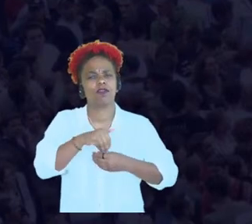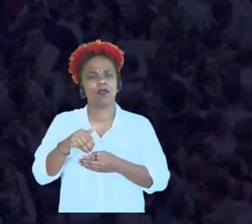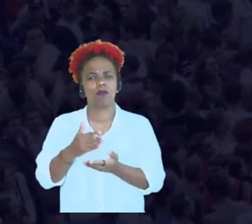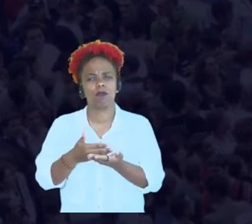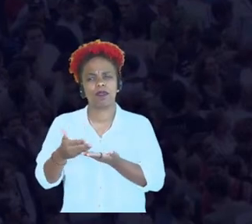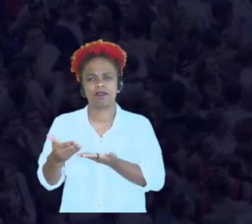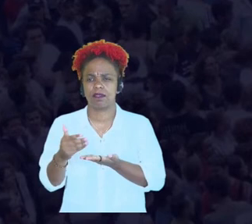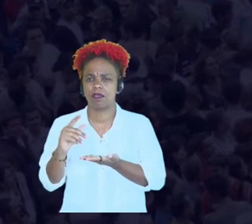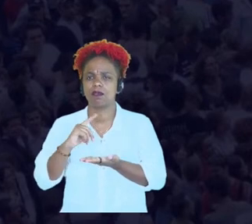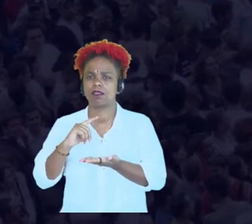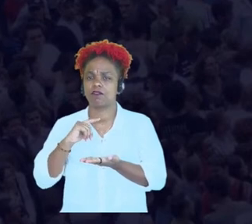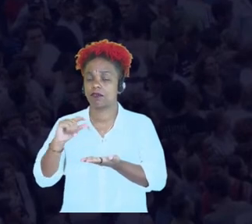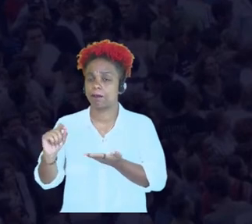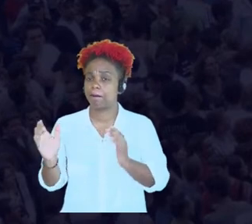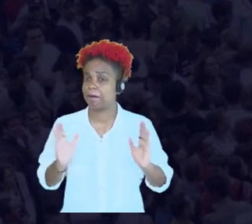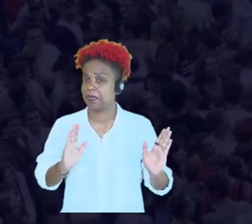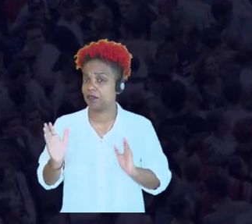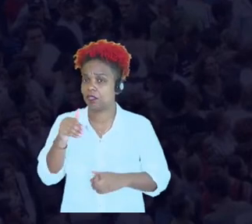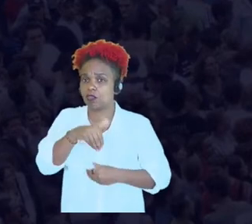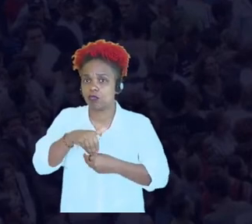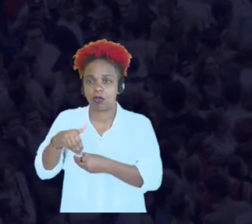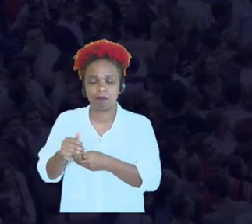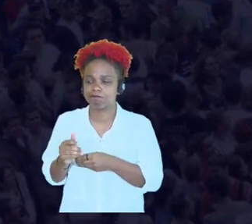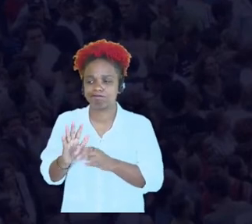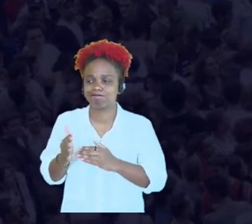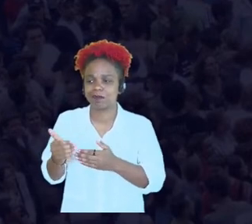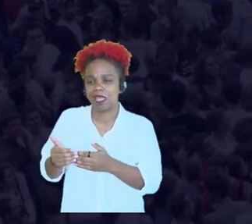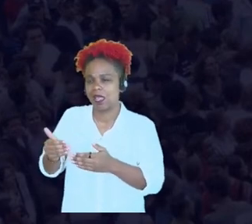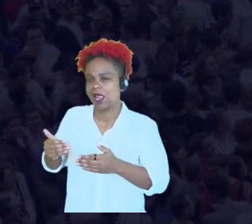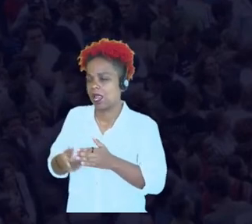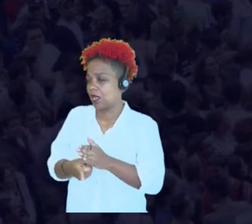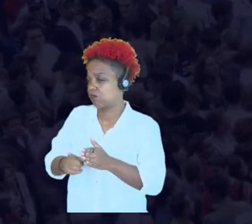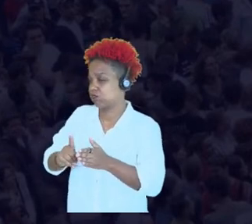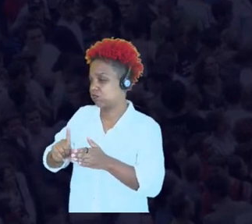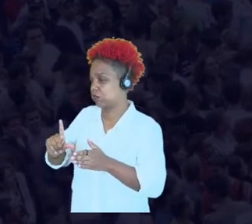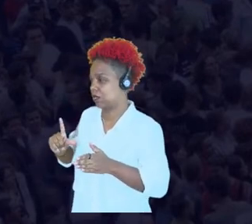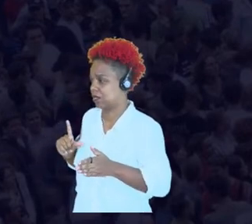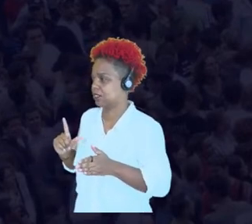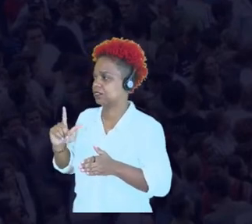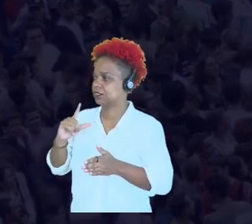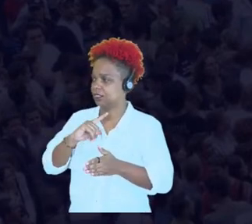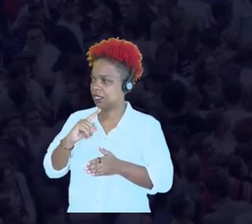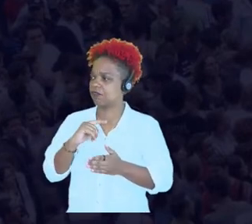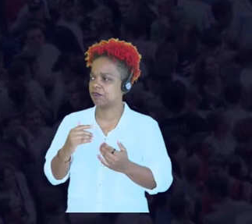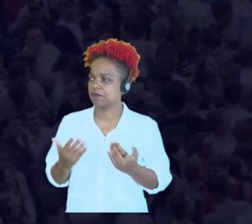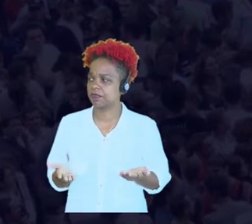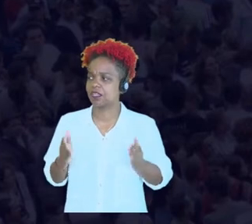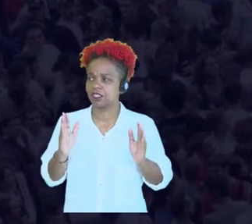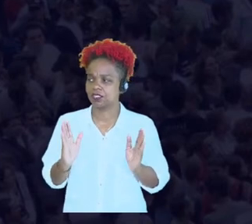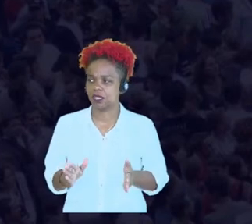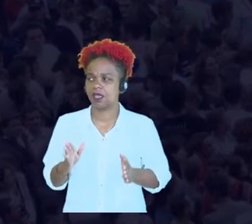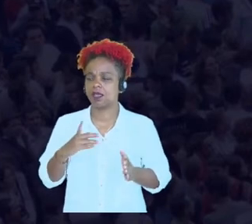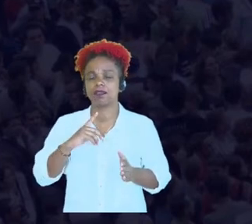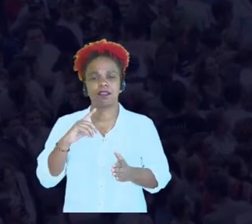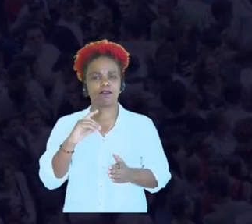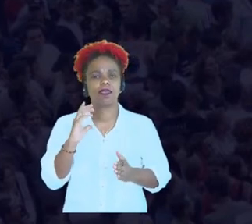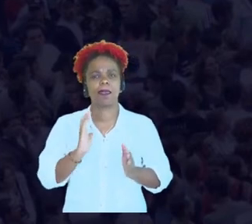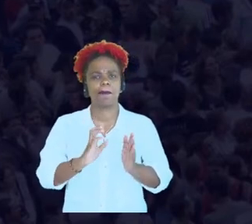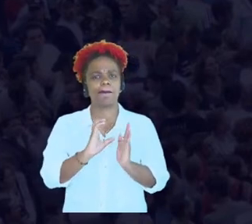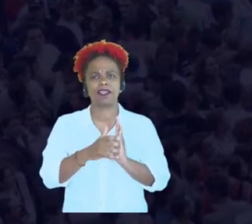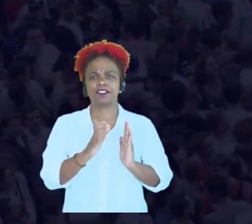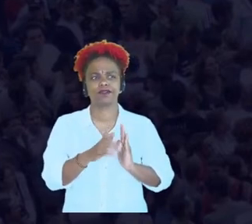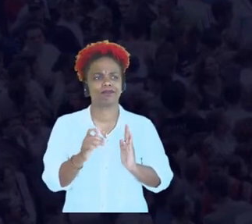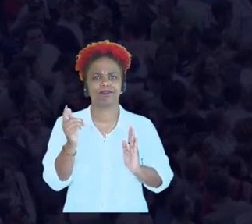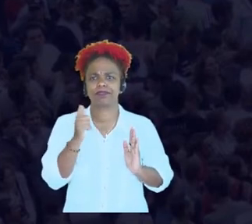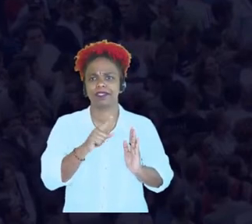começam muito antes do período eleitoral, né? Elas começam na estratégia de definição, de formação de nominata. Esses partidos não foram bem sucedidos